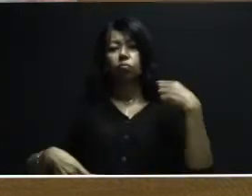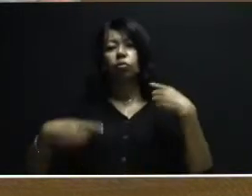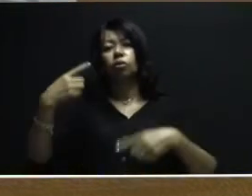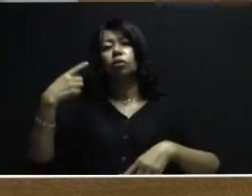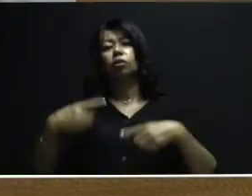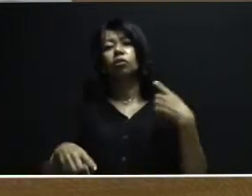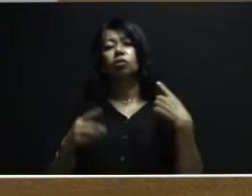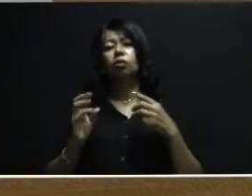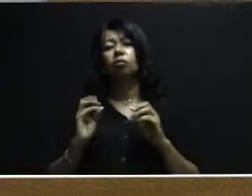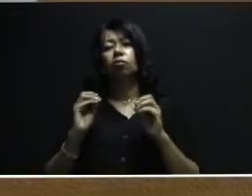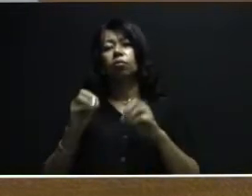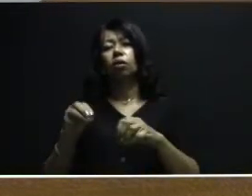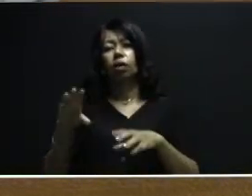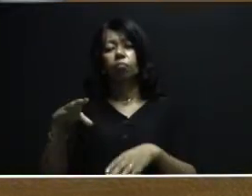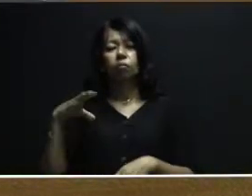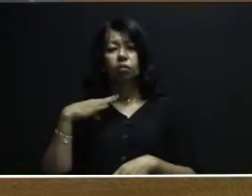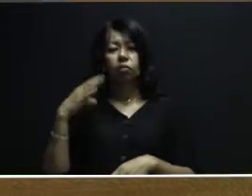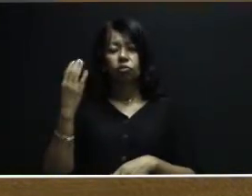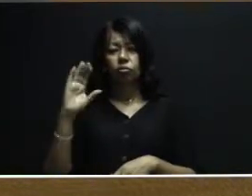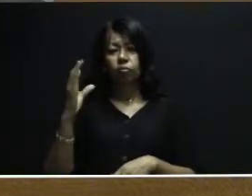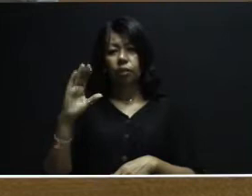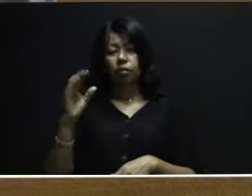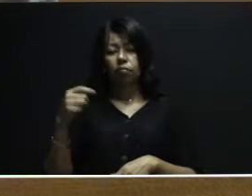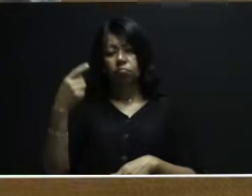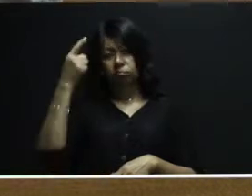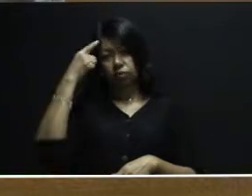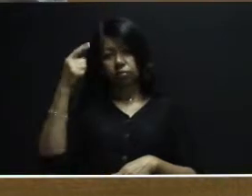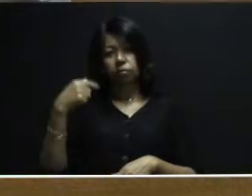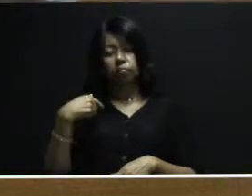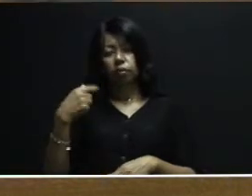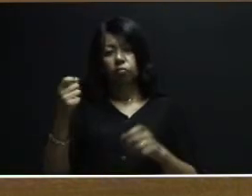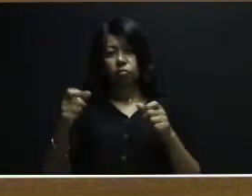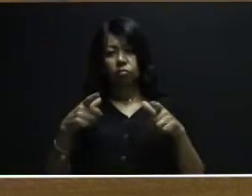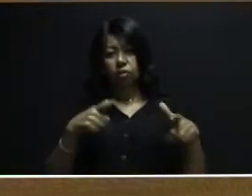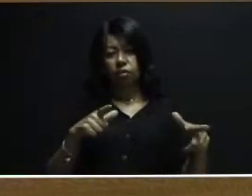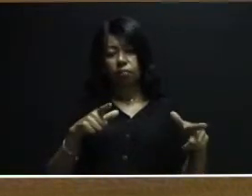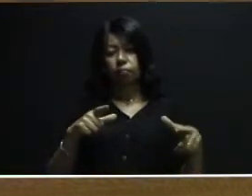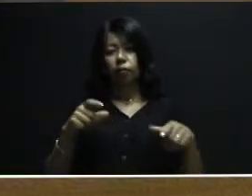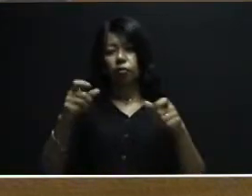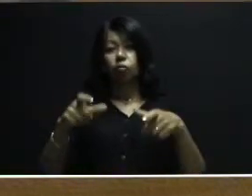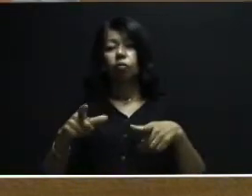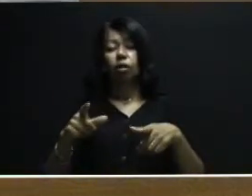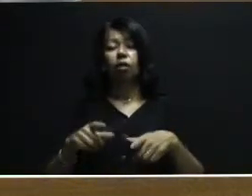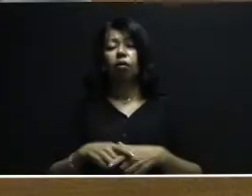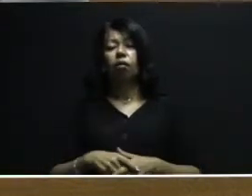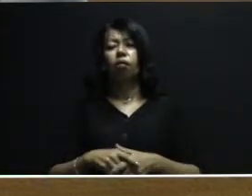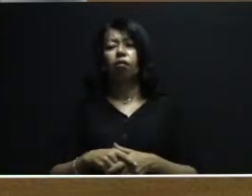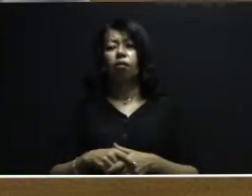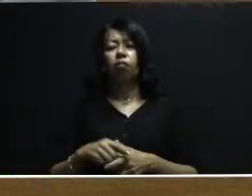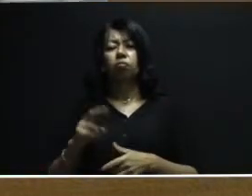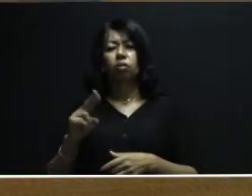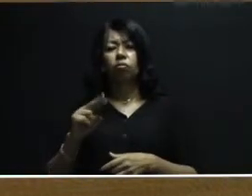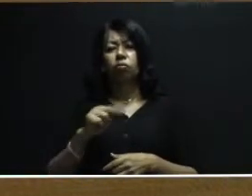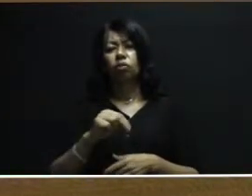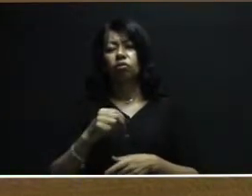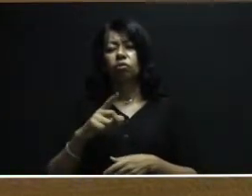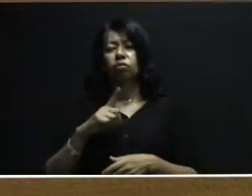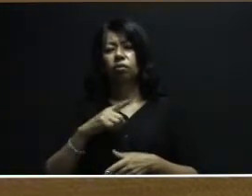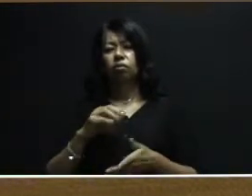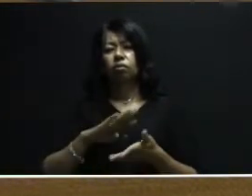e colocarmos Cubatão, que eu considero a minha terra, no lugar onde ele nunca devia ter caído. Se